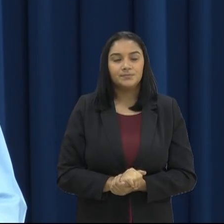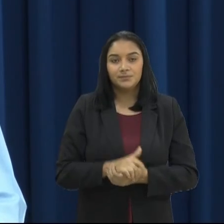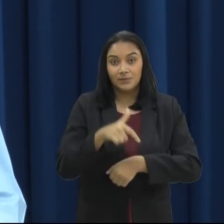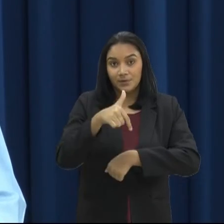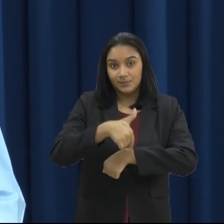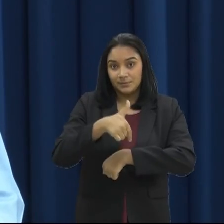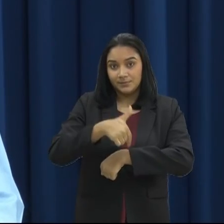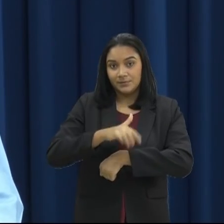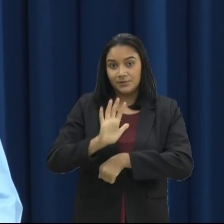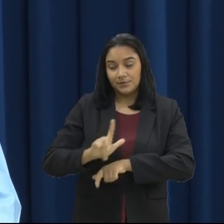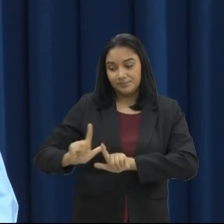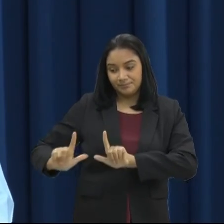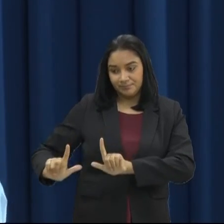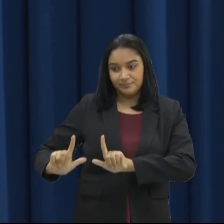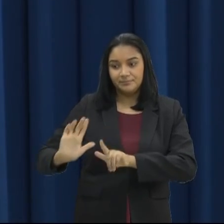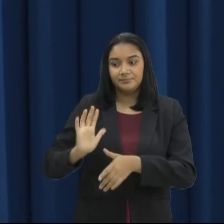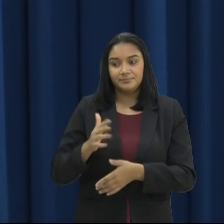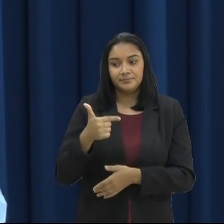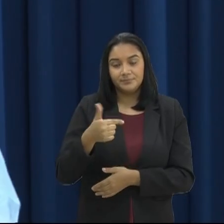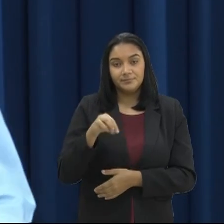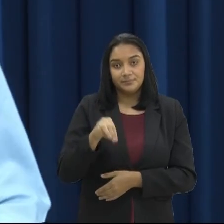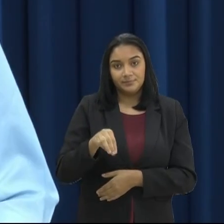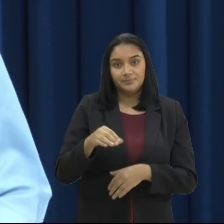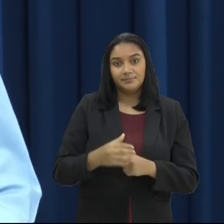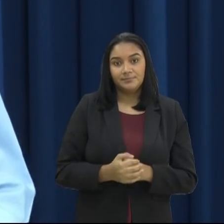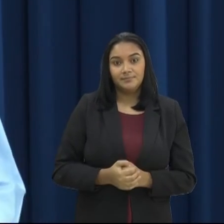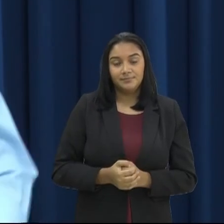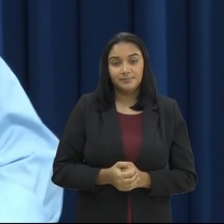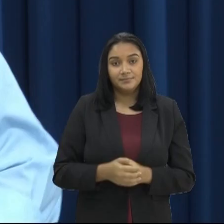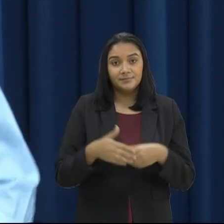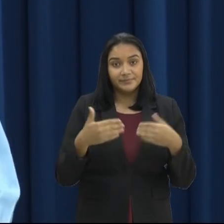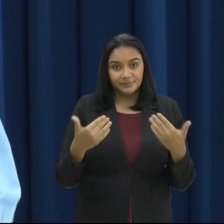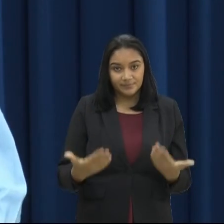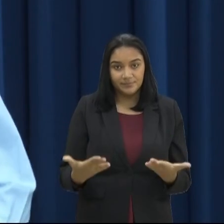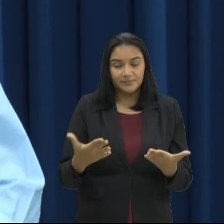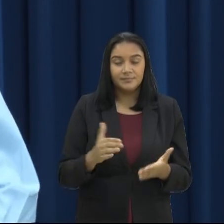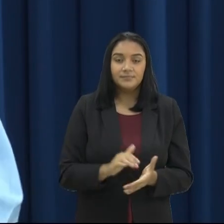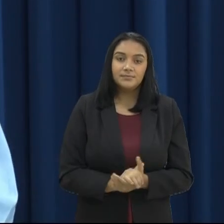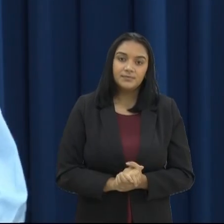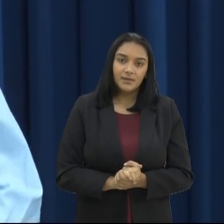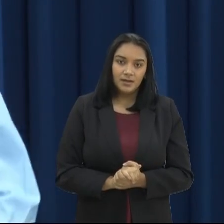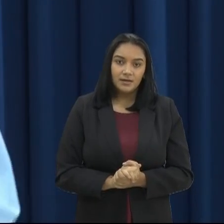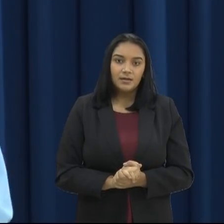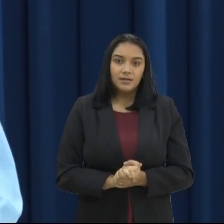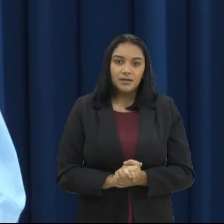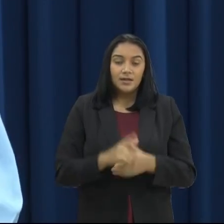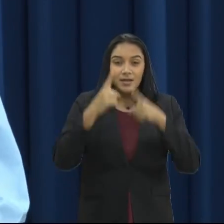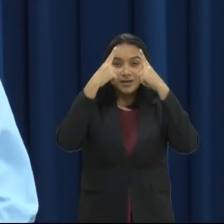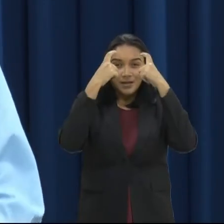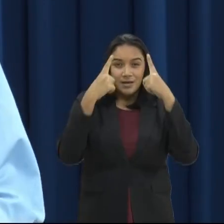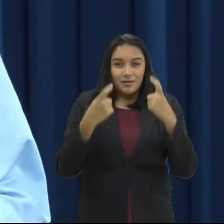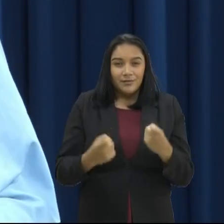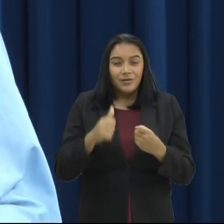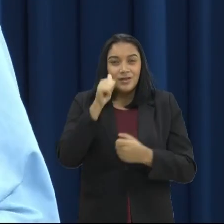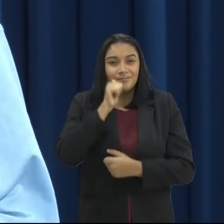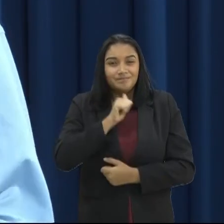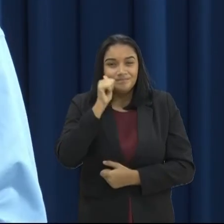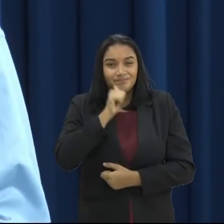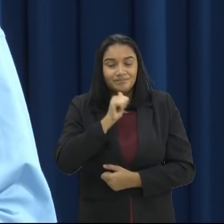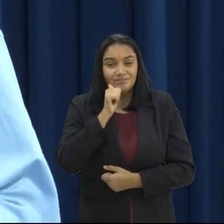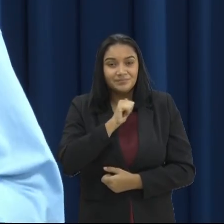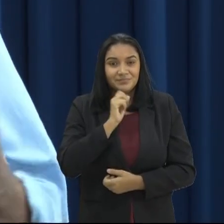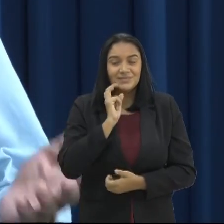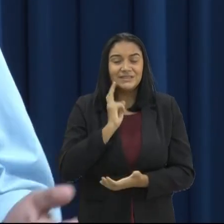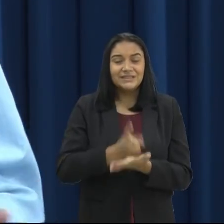relógio já aparece no ar. 2 minutos. Bom, Jéssica, a questão da violência contra a mulher, ela é cotidiana,